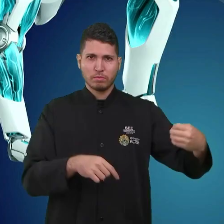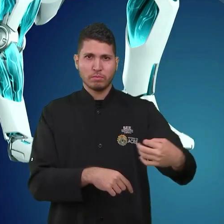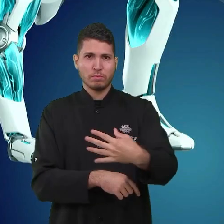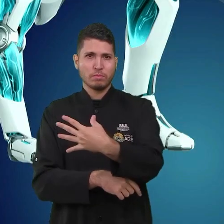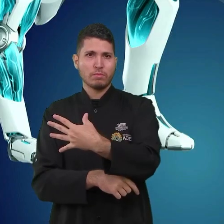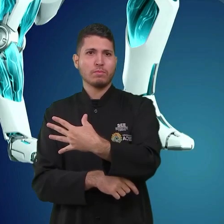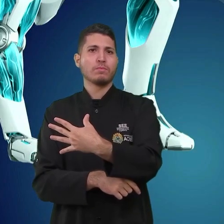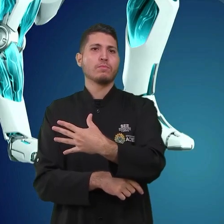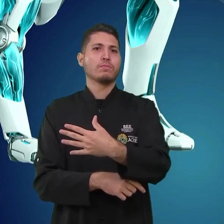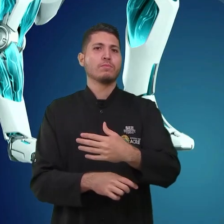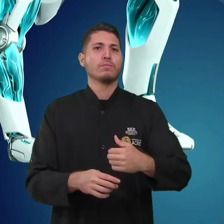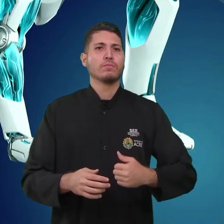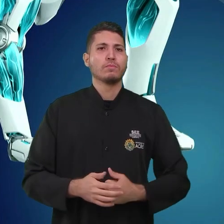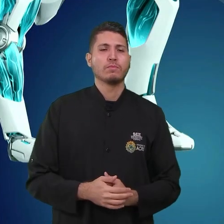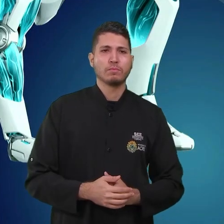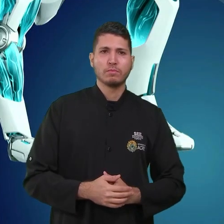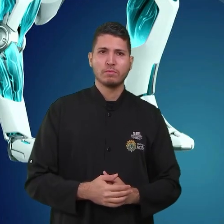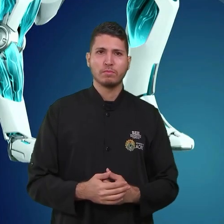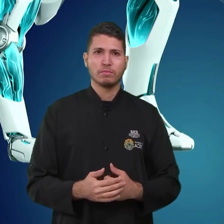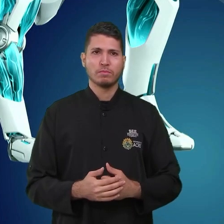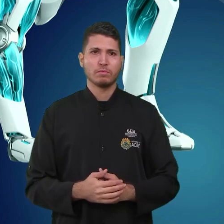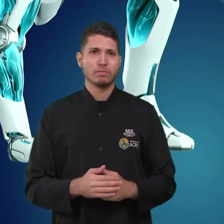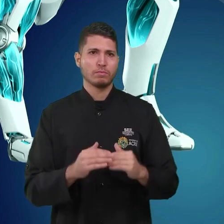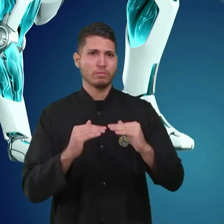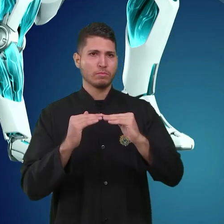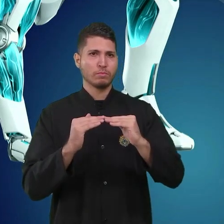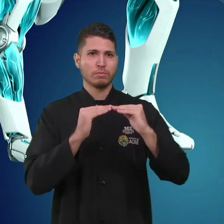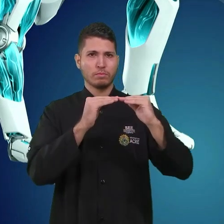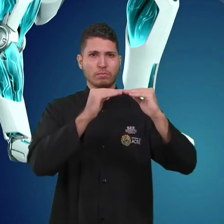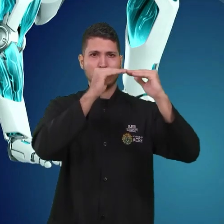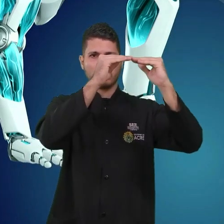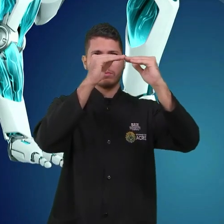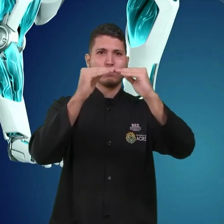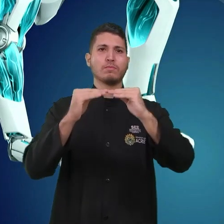também apresentam patentes e direitos de